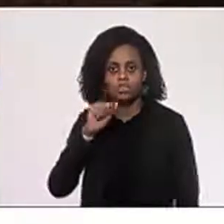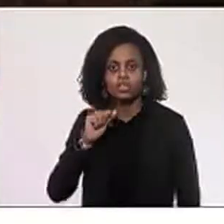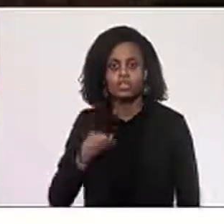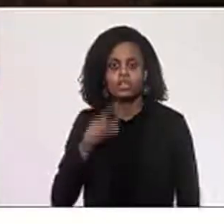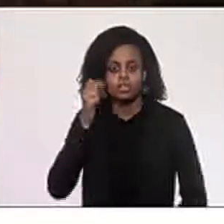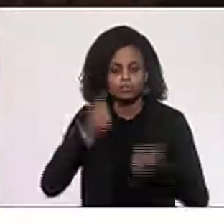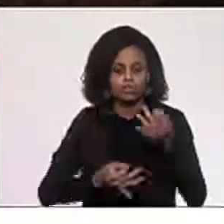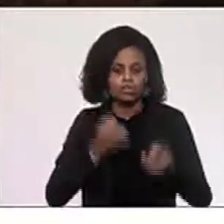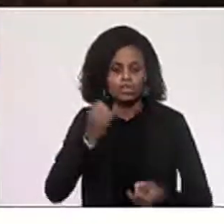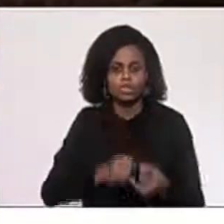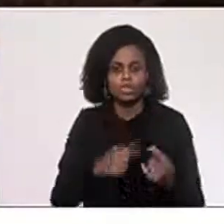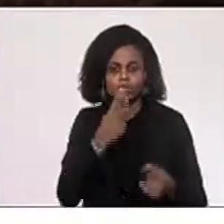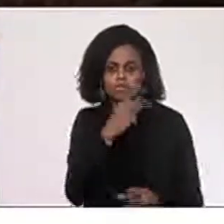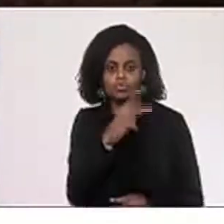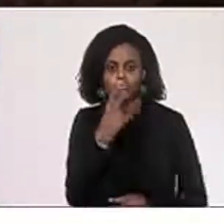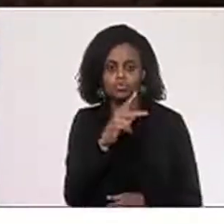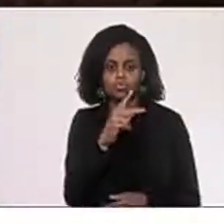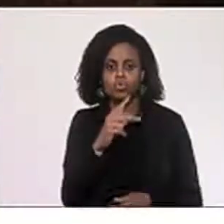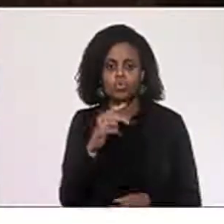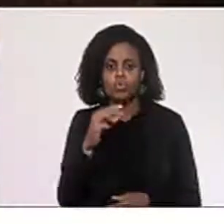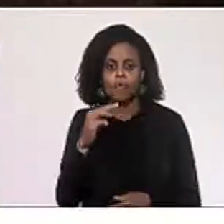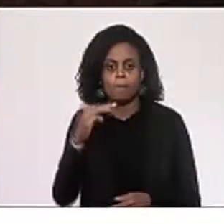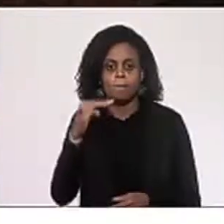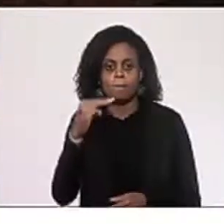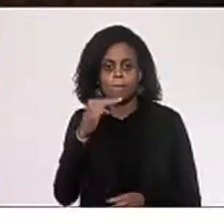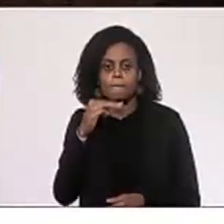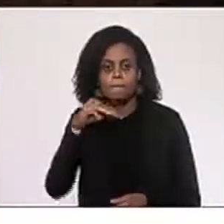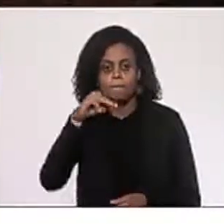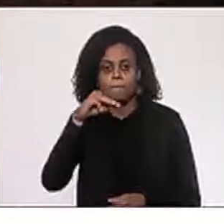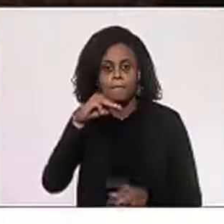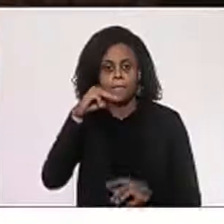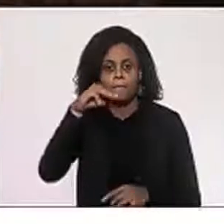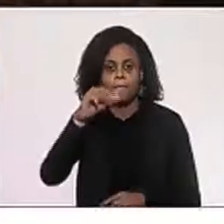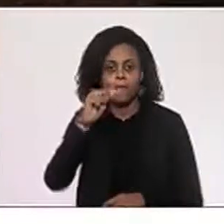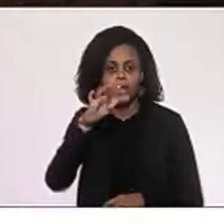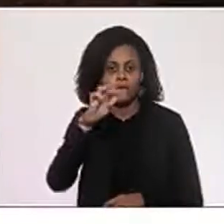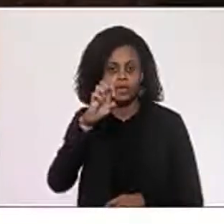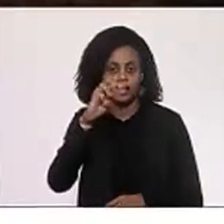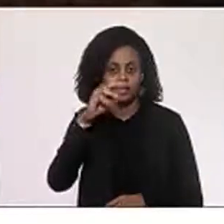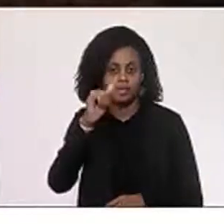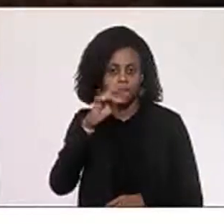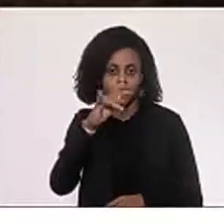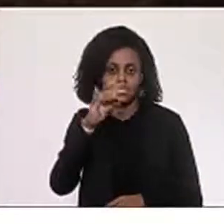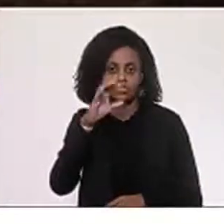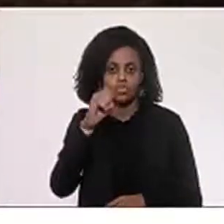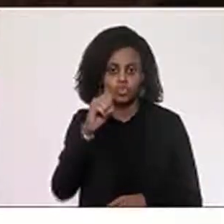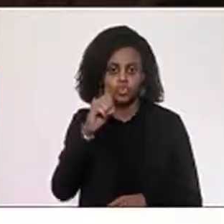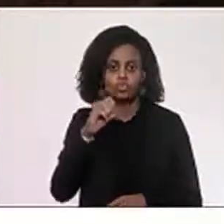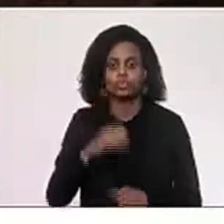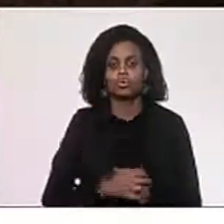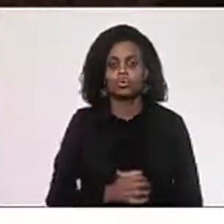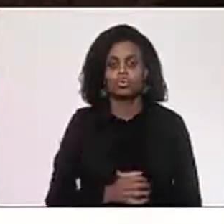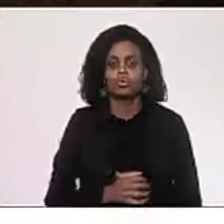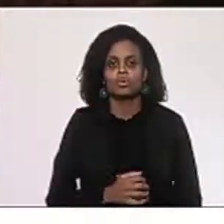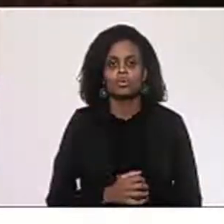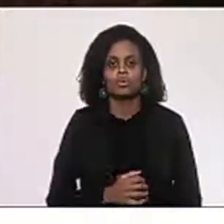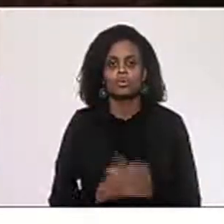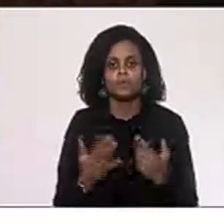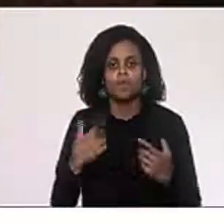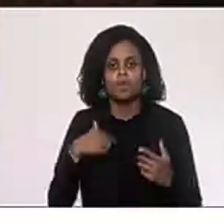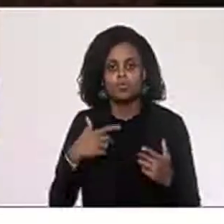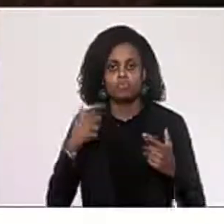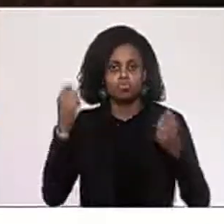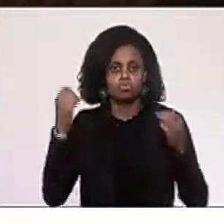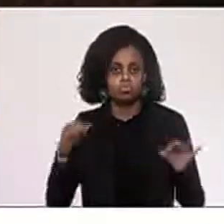sob o ponto de vista matemático, não prospera. Por via de consequência, vou